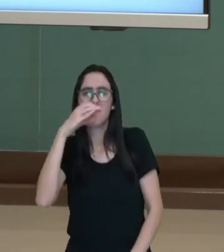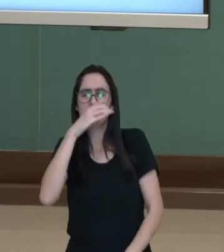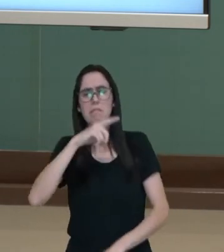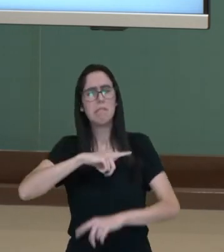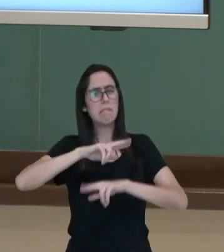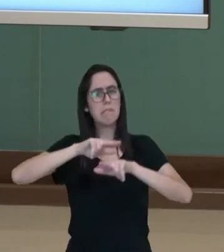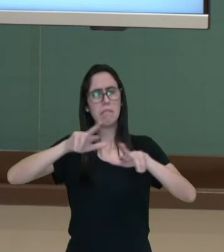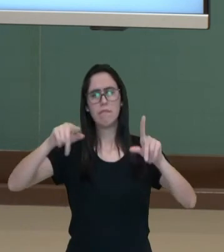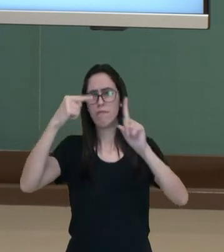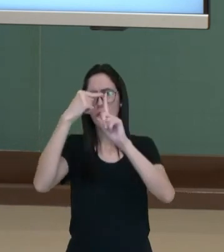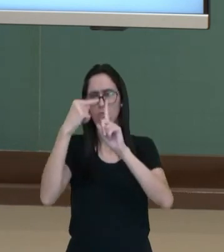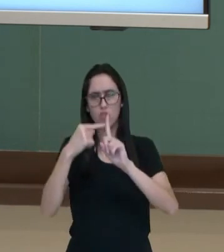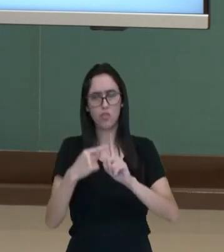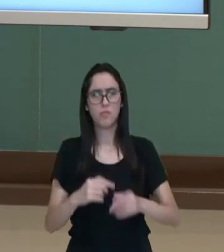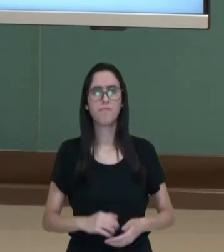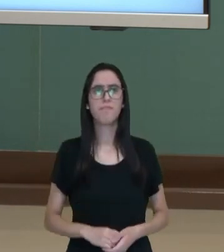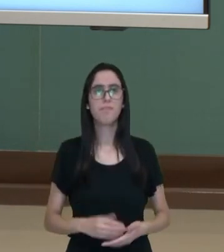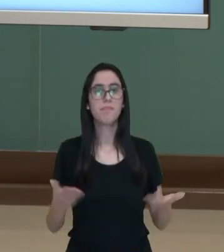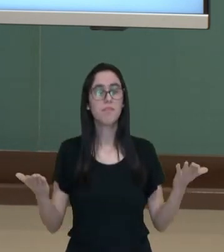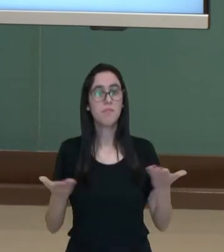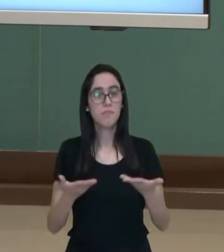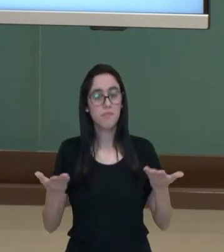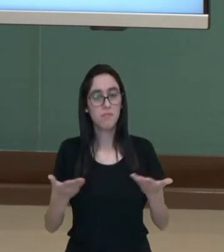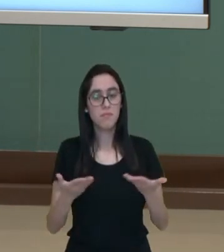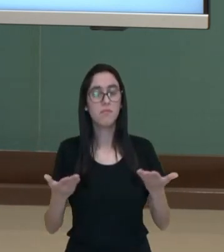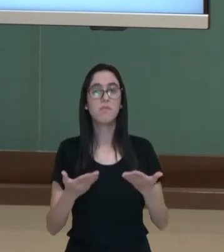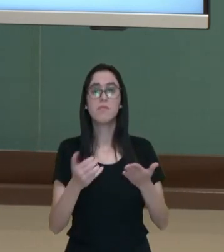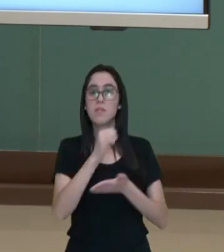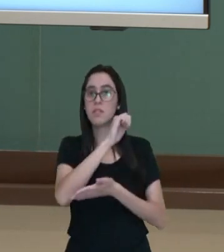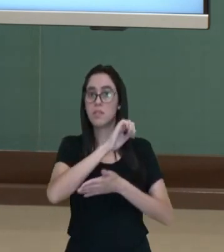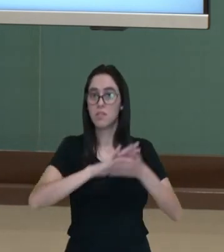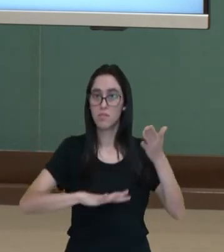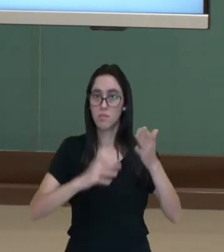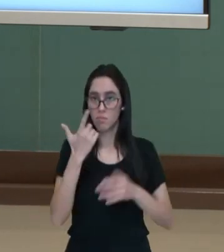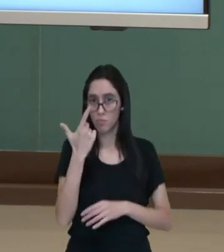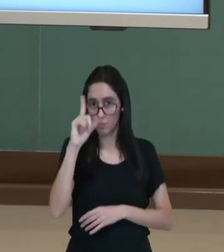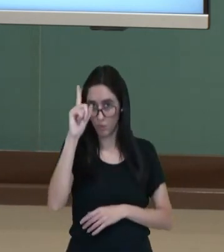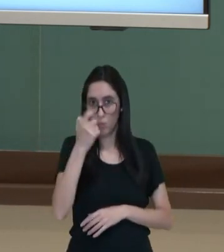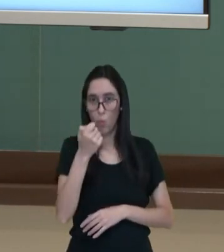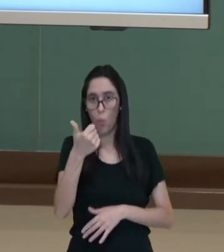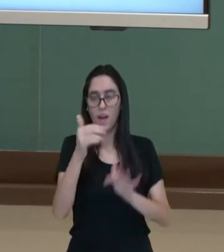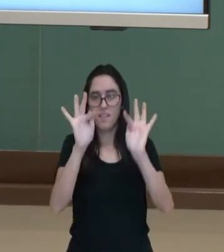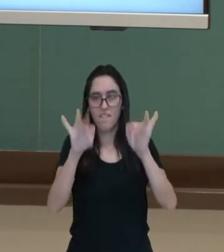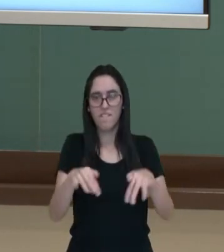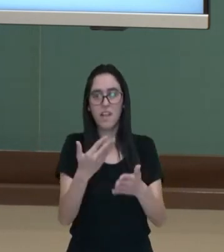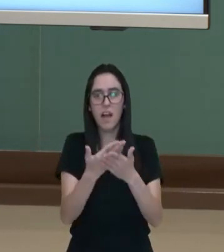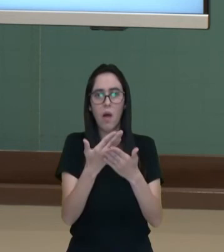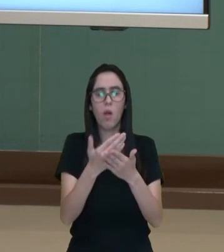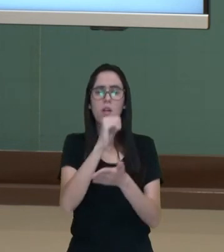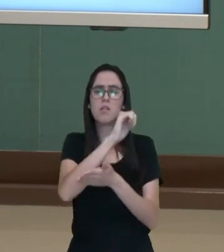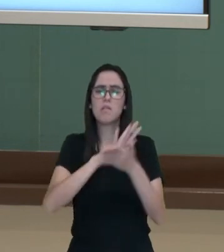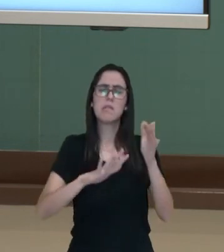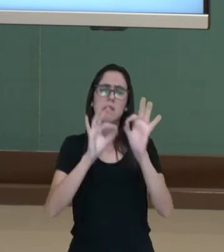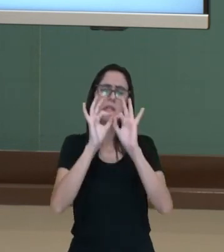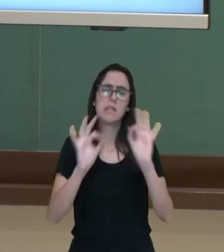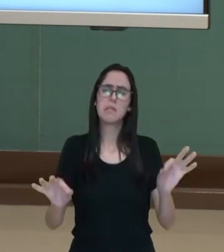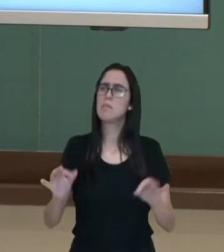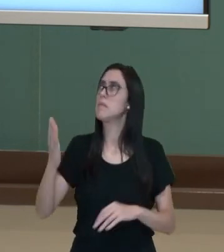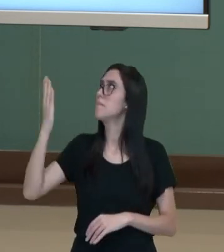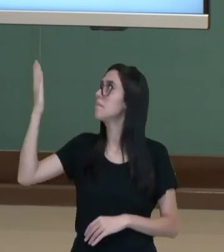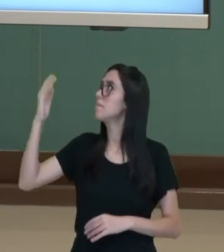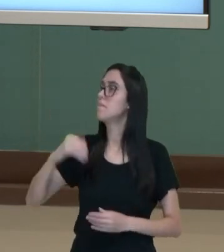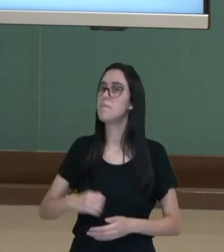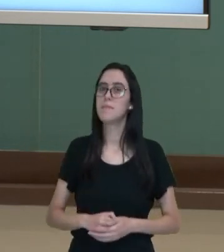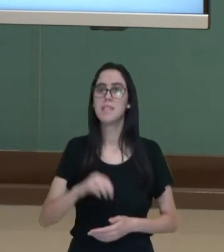diferentes termômetros. E agora, pessoal, nós vamos fechar a nossa aula com uma atividade bem simples. Ele fala assim: as